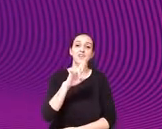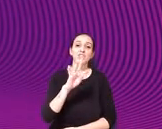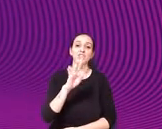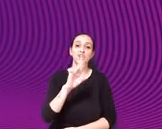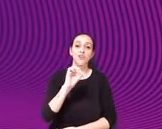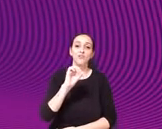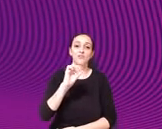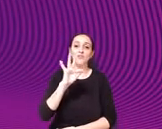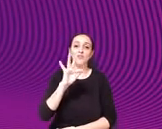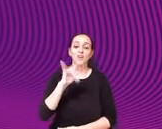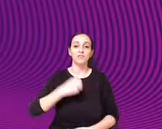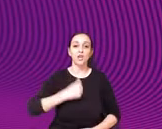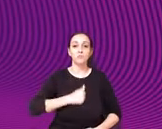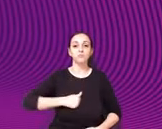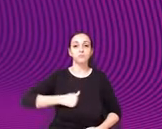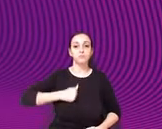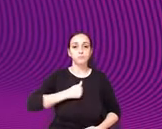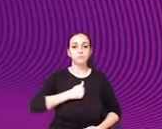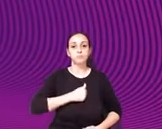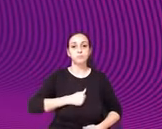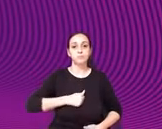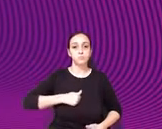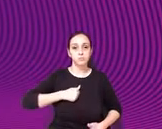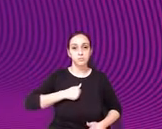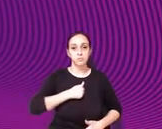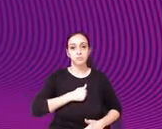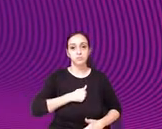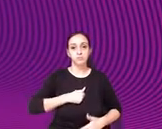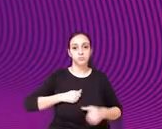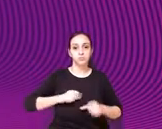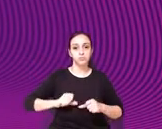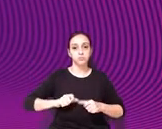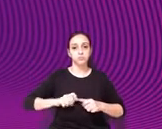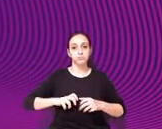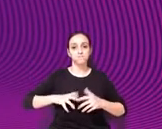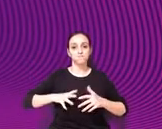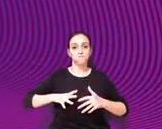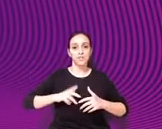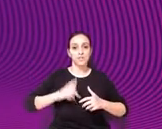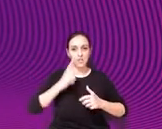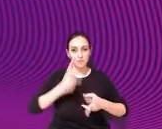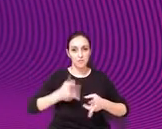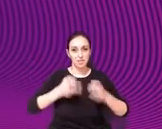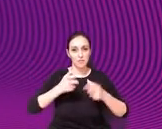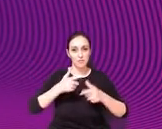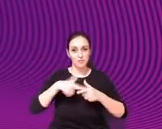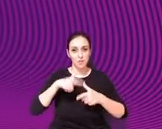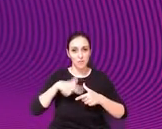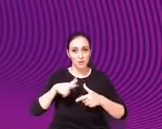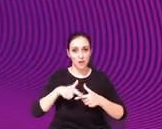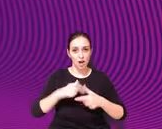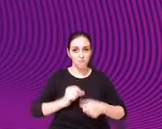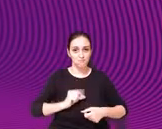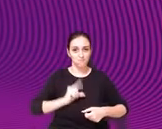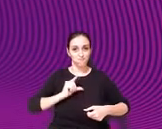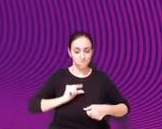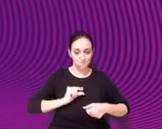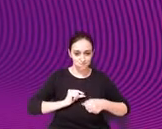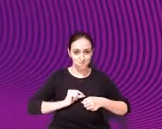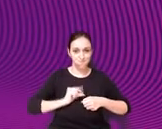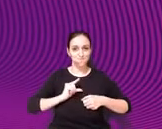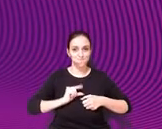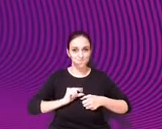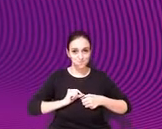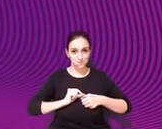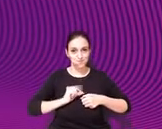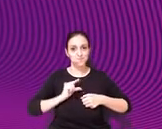que é realizado, que ela traz, e que mostra uma disfunção ventricular com tétere mitral, já